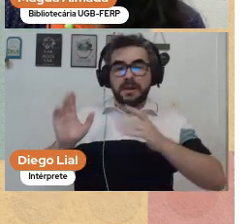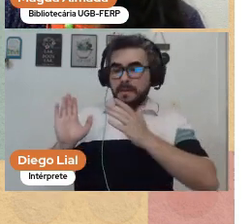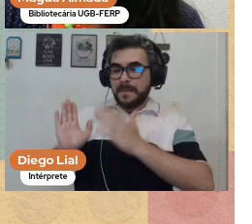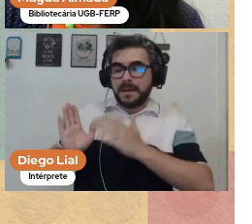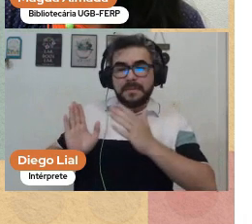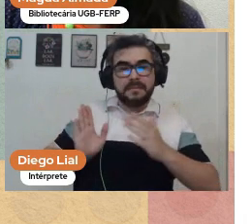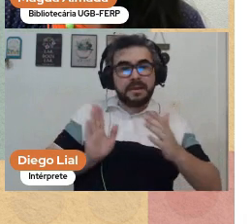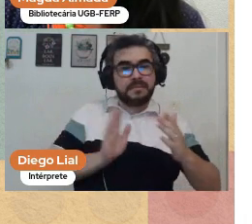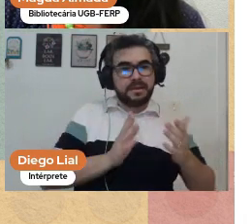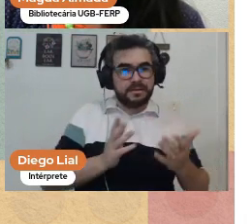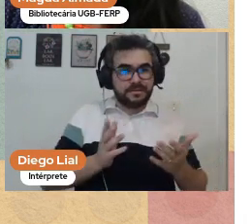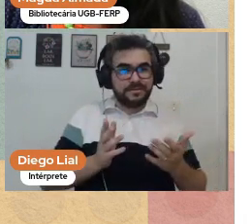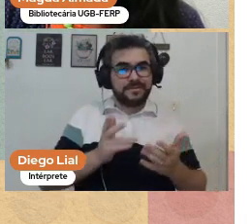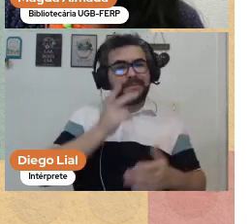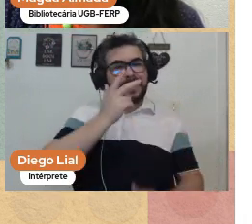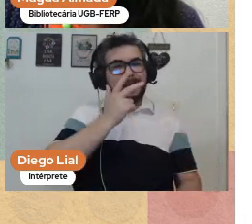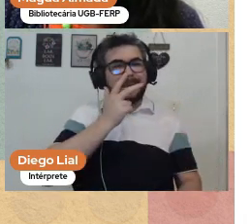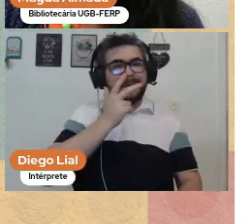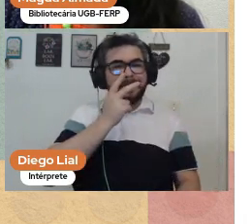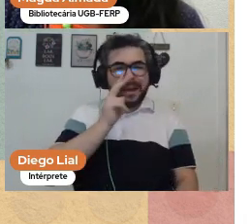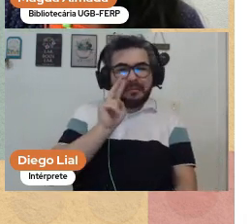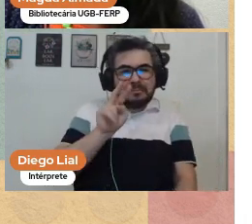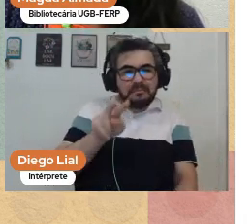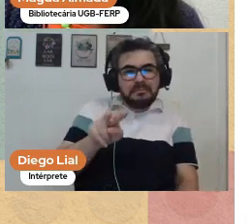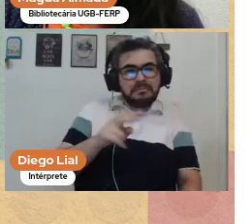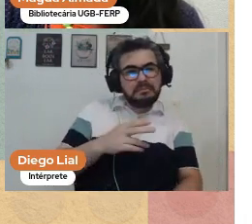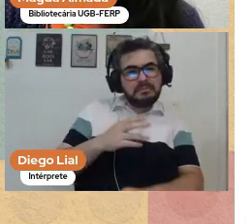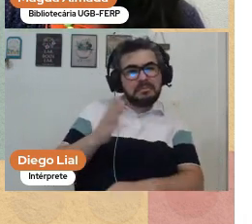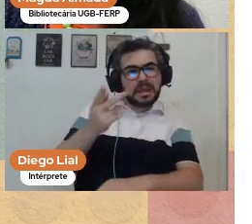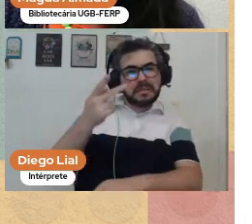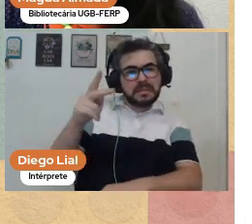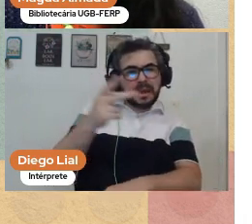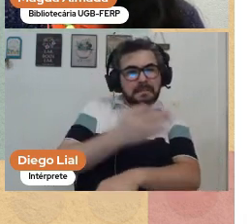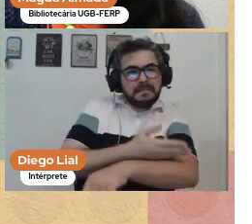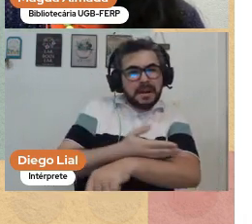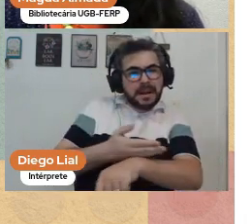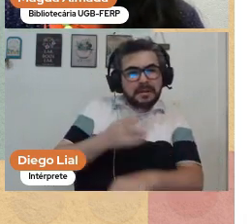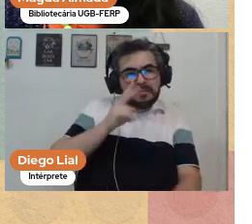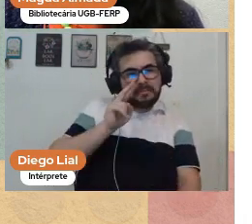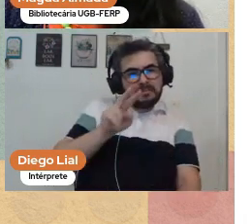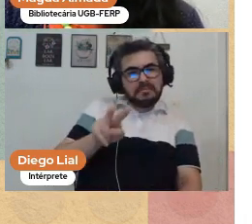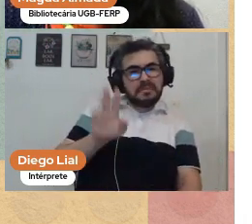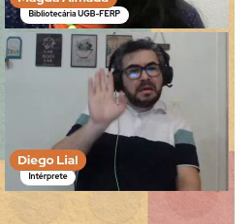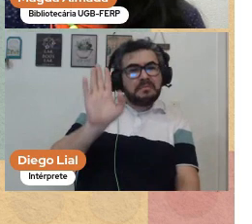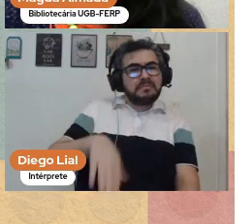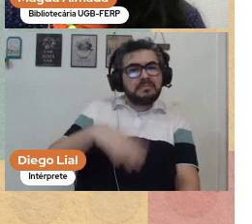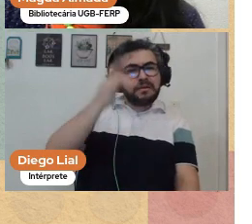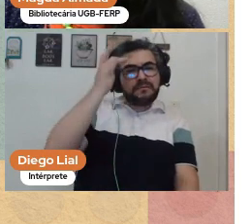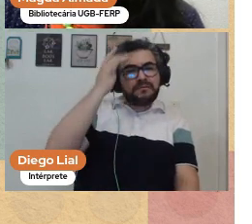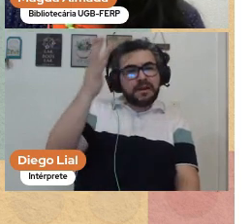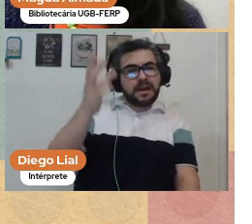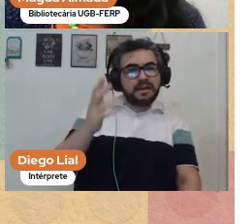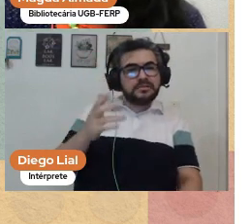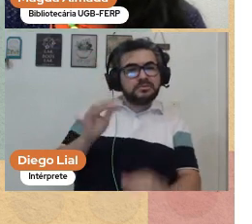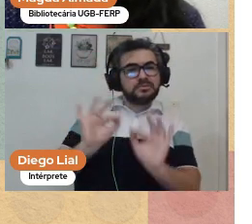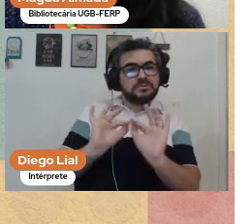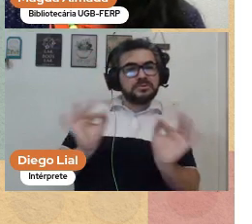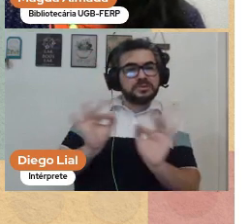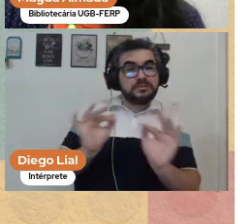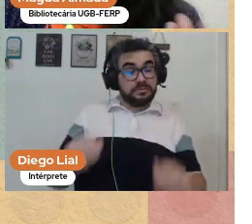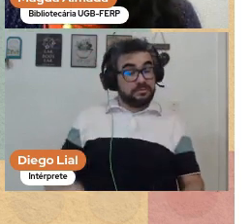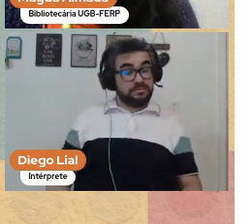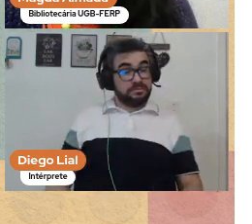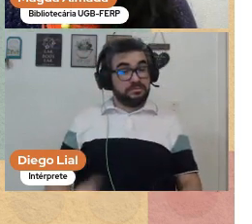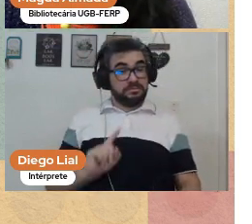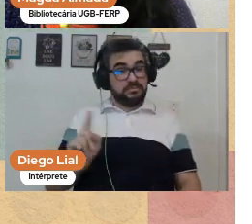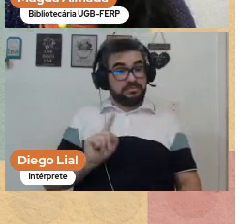parecem simples, mas que dão trabalho e fazem acontecer. Faz a diferença. Então, por isso que precisa estar.